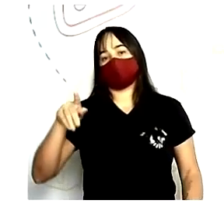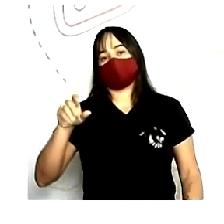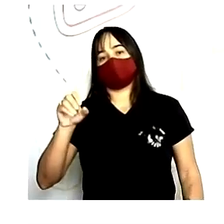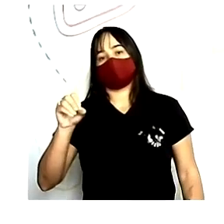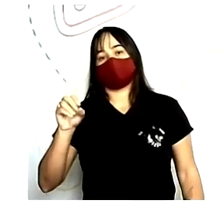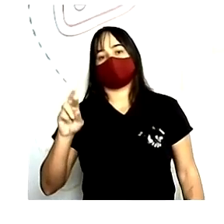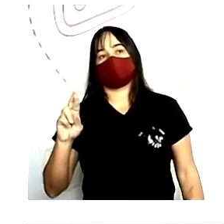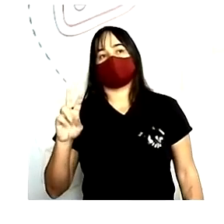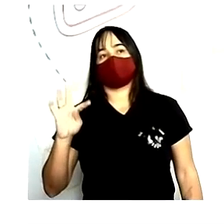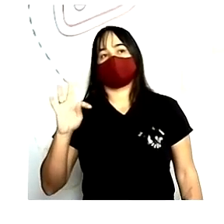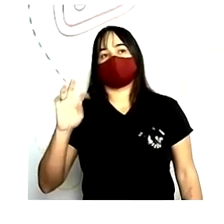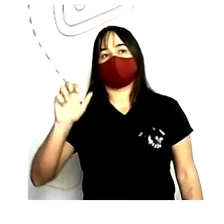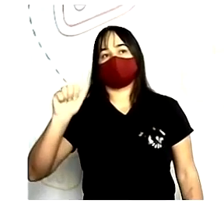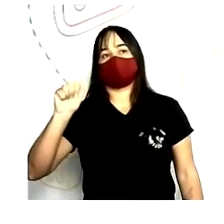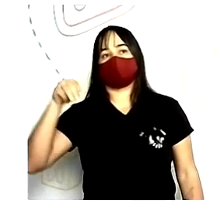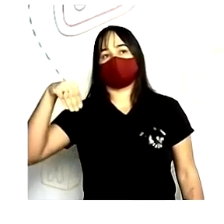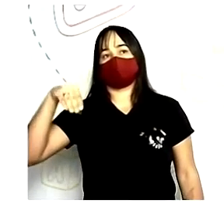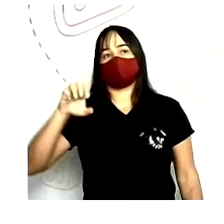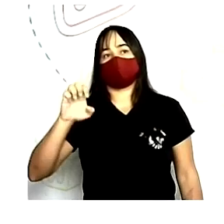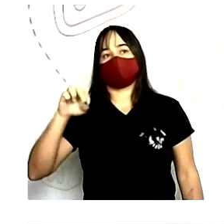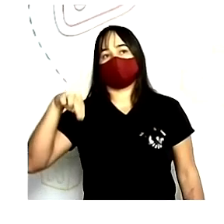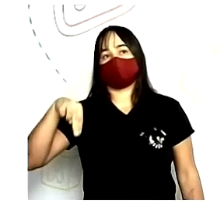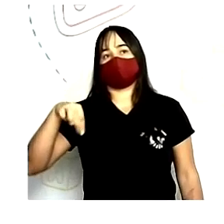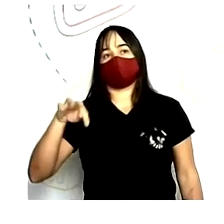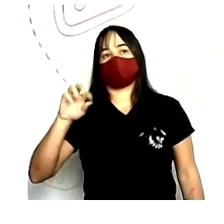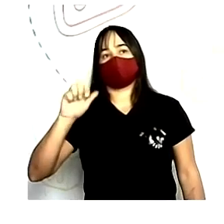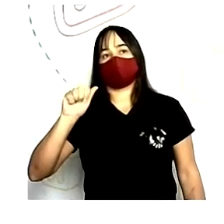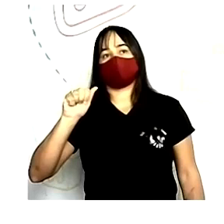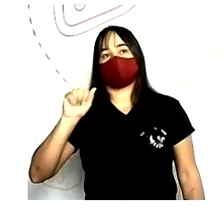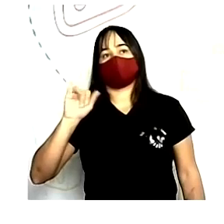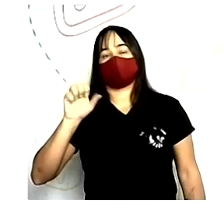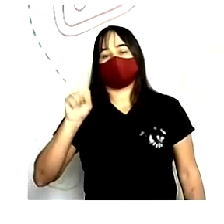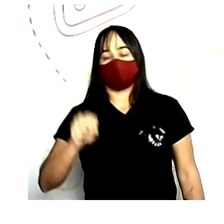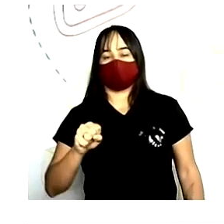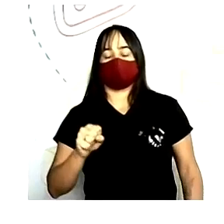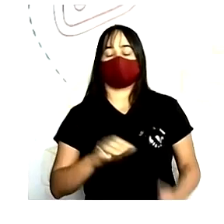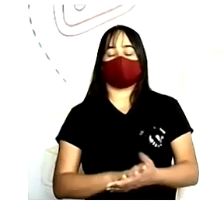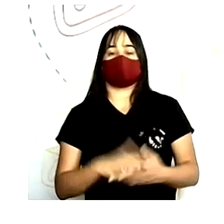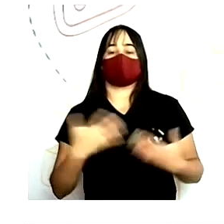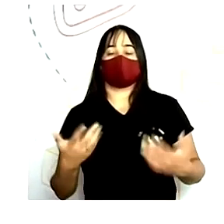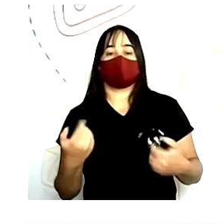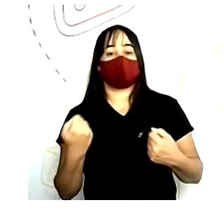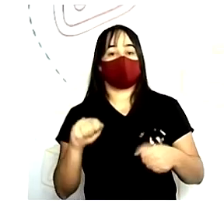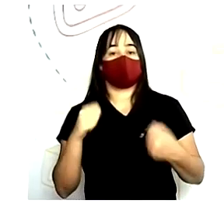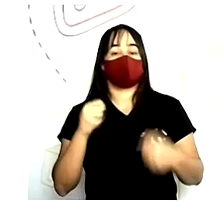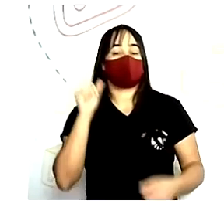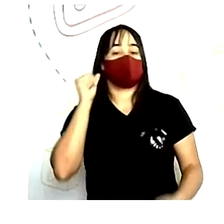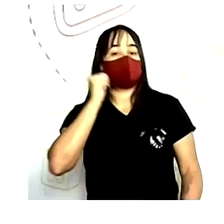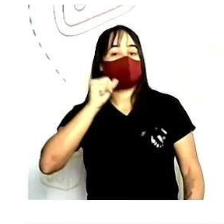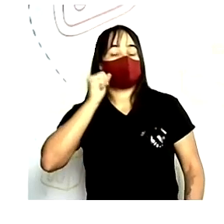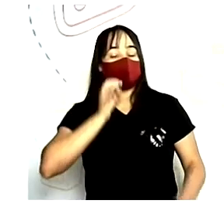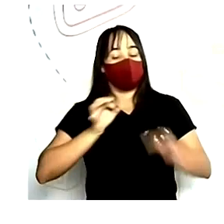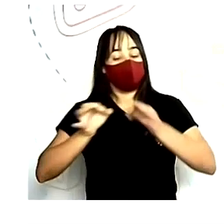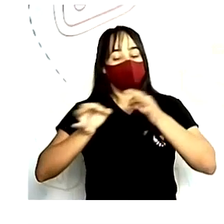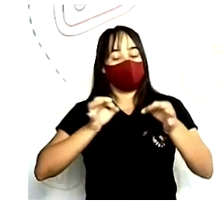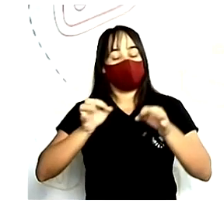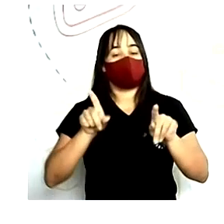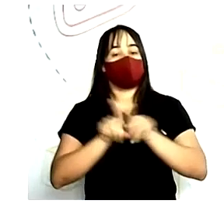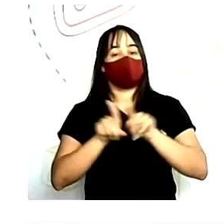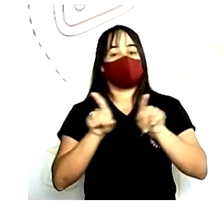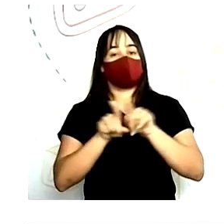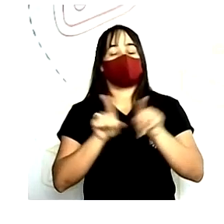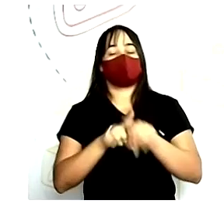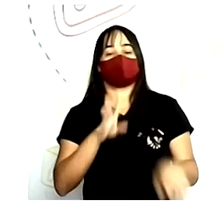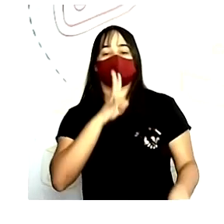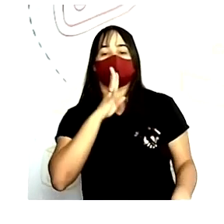do comportamento da mulher e vai exigir um conhecimento prévio do corpo feminino para que ele possa ser aplicado.